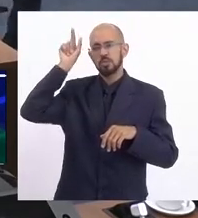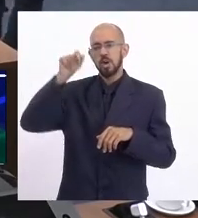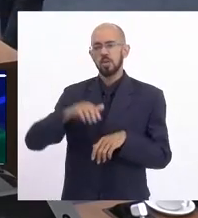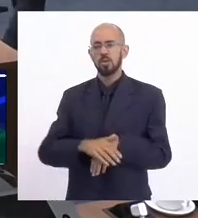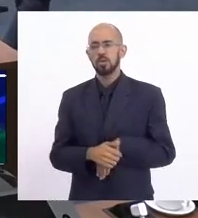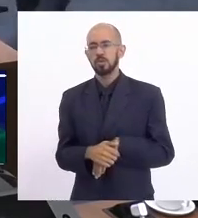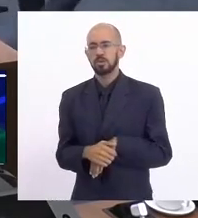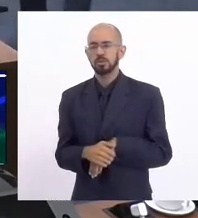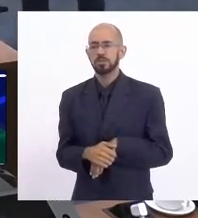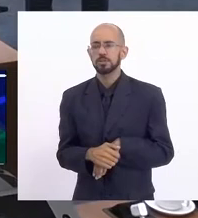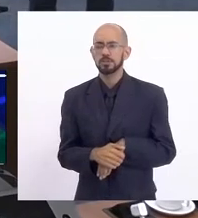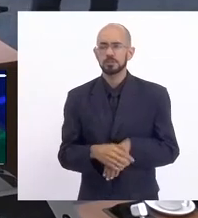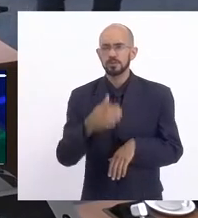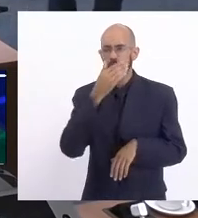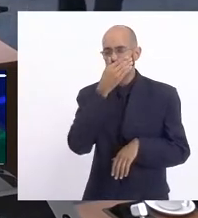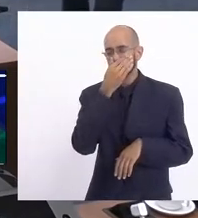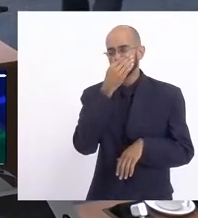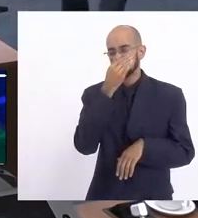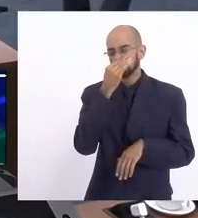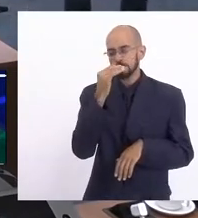Luiz Paulo e uma da Renata. A presidência